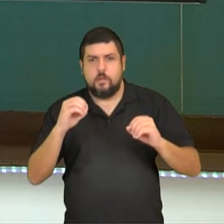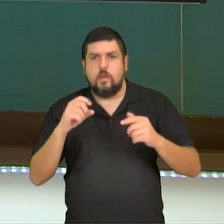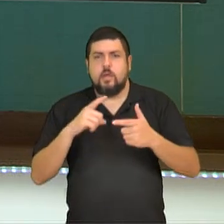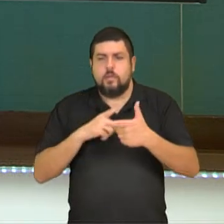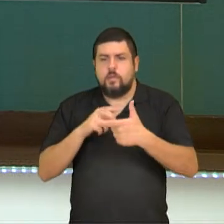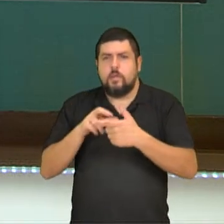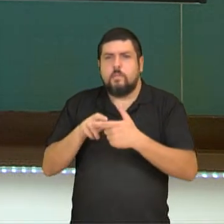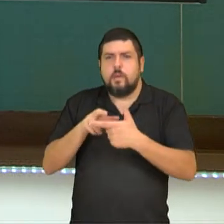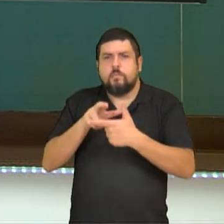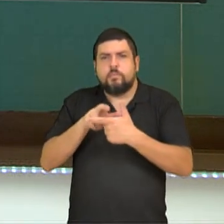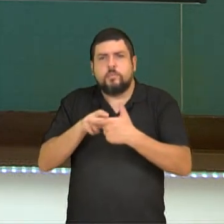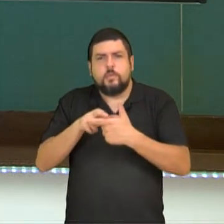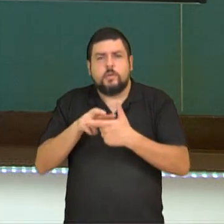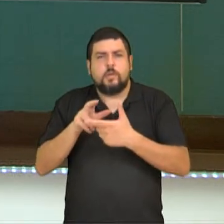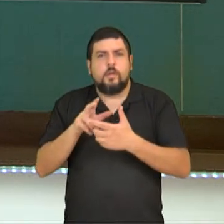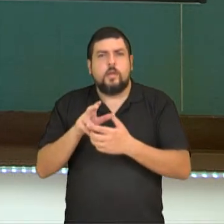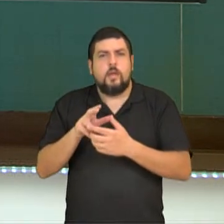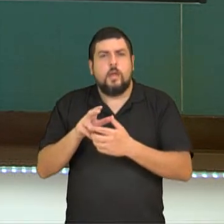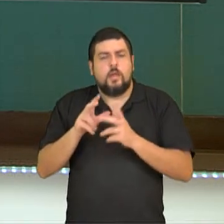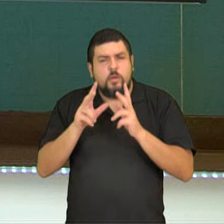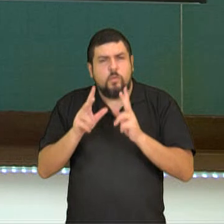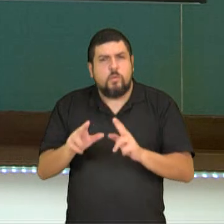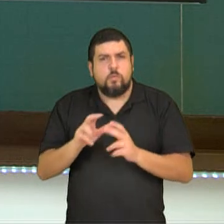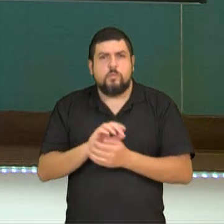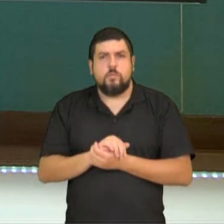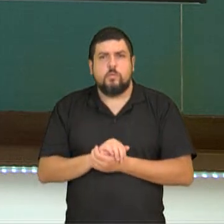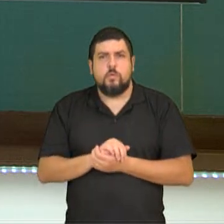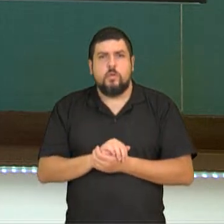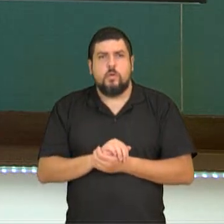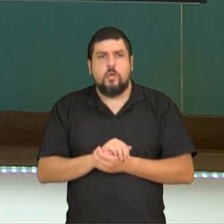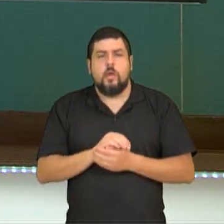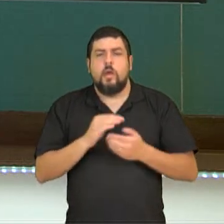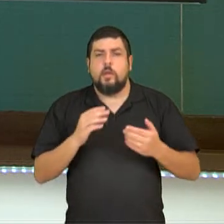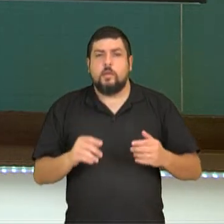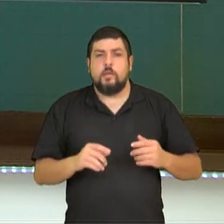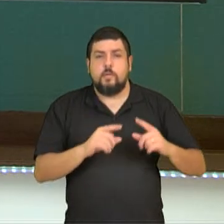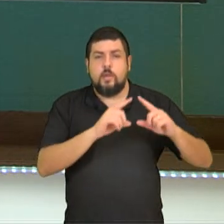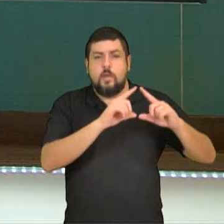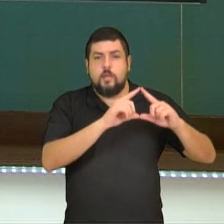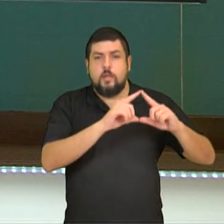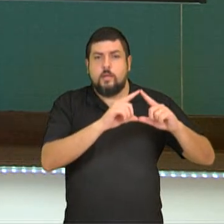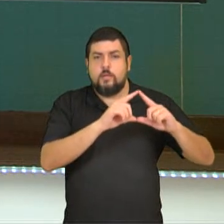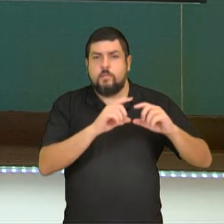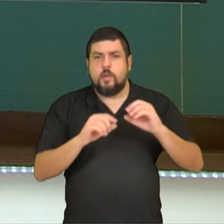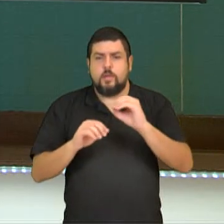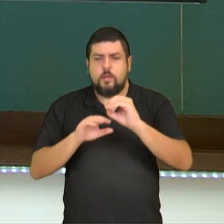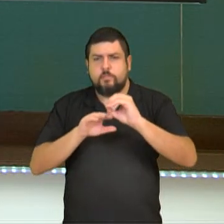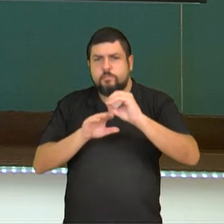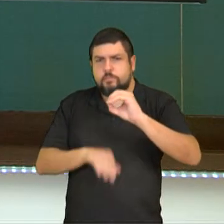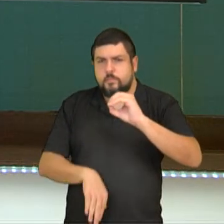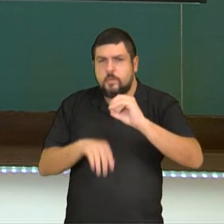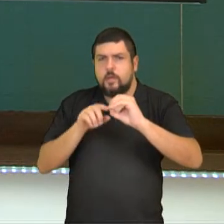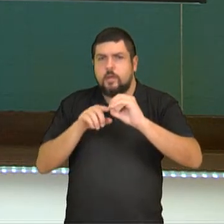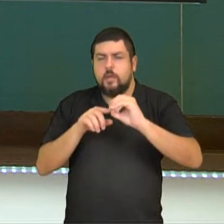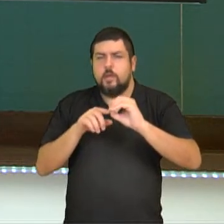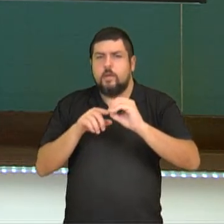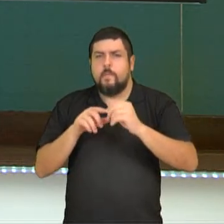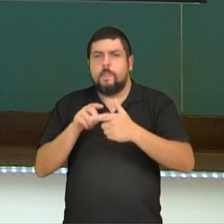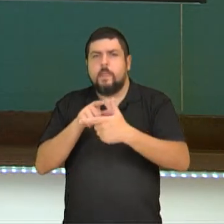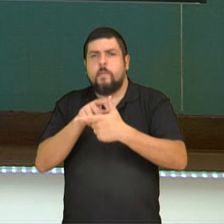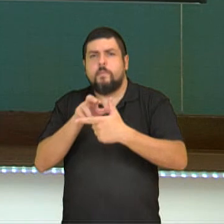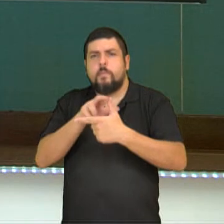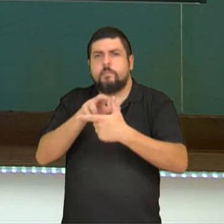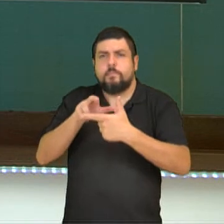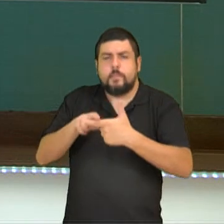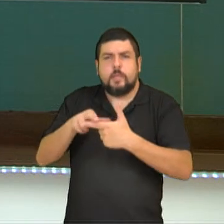diferentes. Quando o delta for menor do que zero, a função não tem raízes dentro do conjunto dos reais, tá bom? Aí é só lá dentro